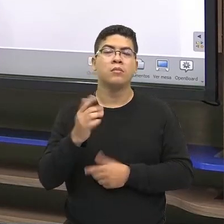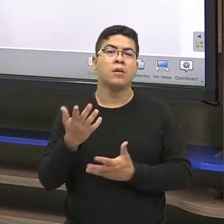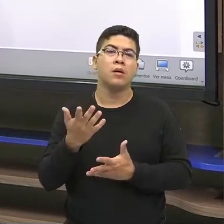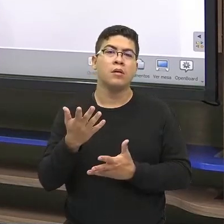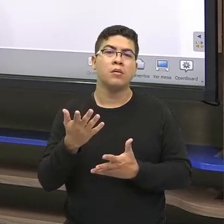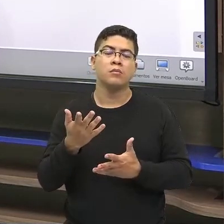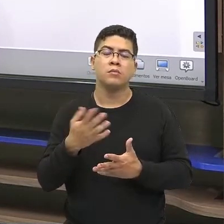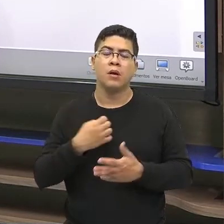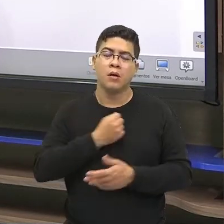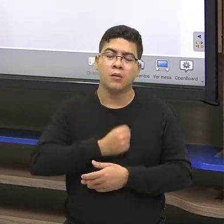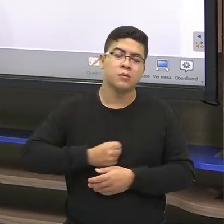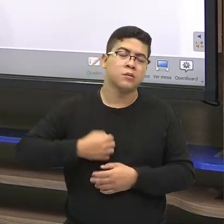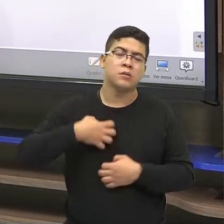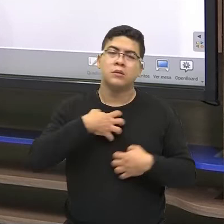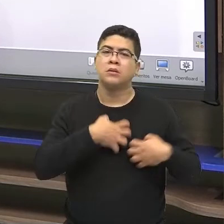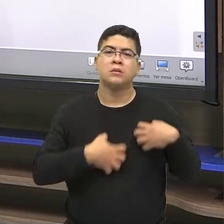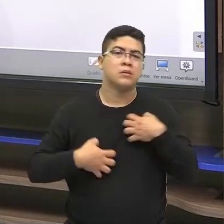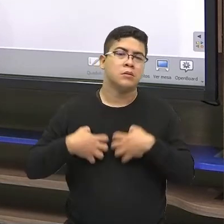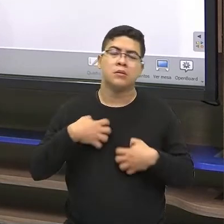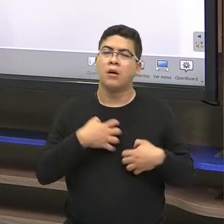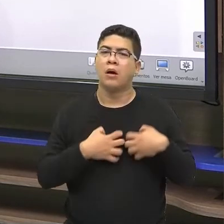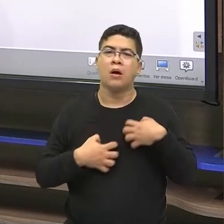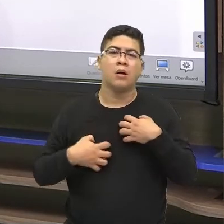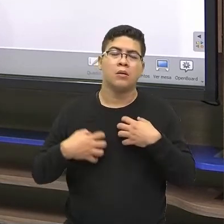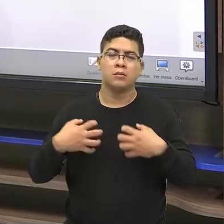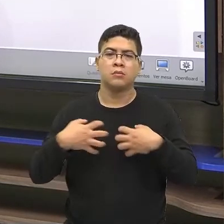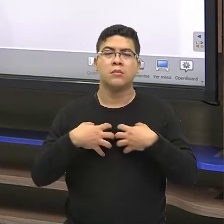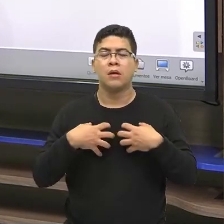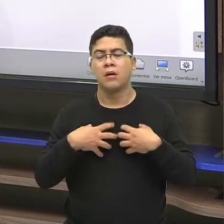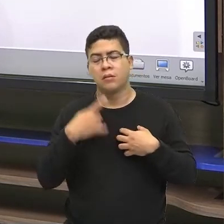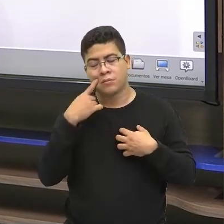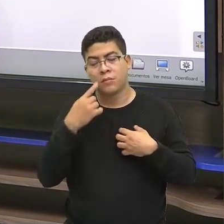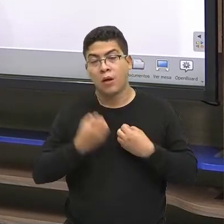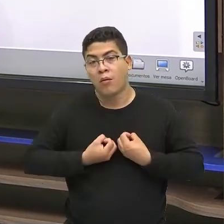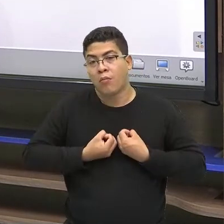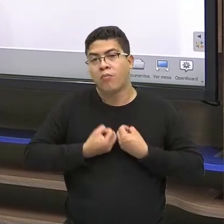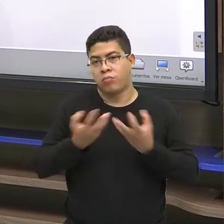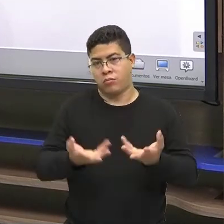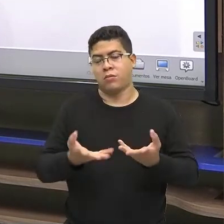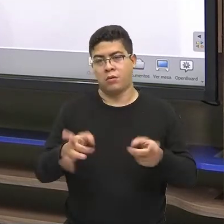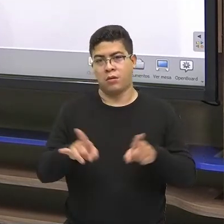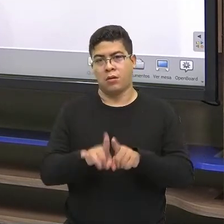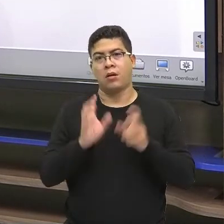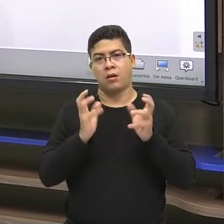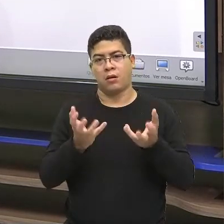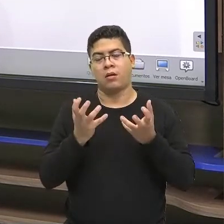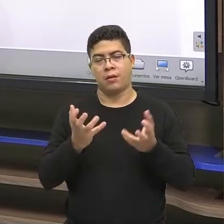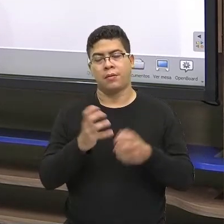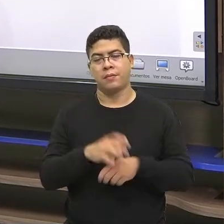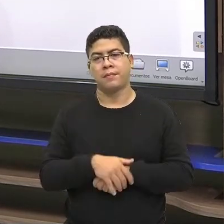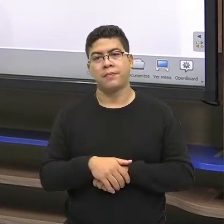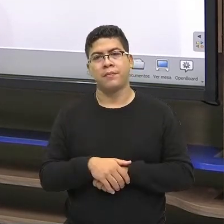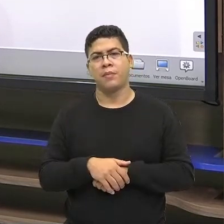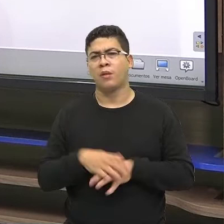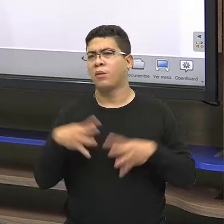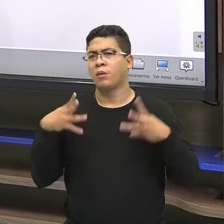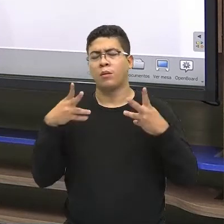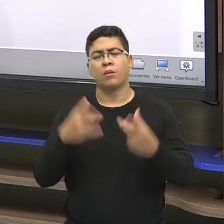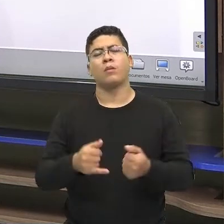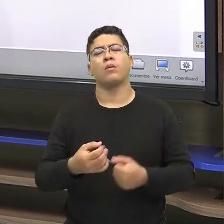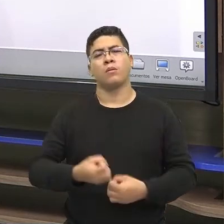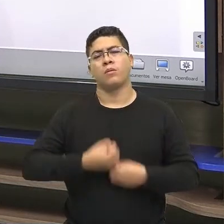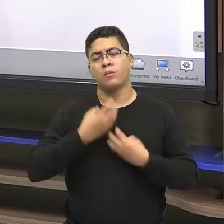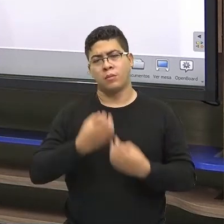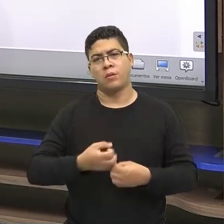suas angústias, tudo o que está acontecendo com ele. Mas nem todos os poemas, o eu lírico